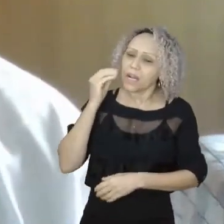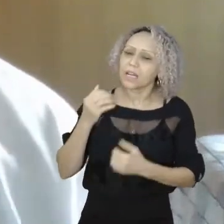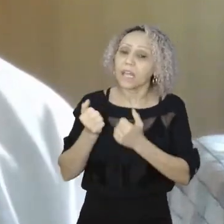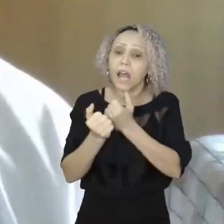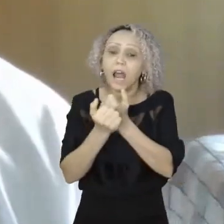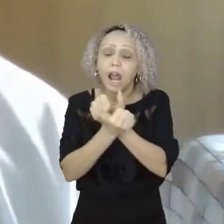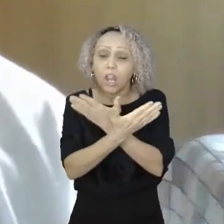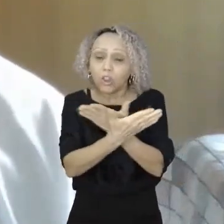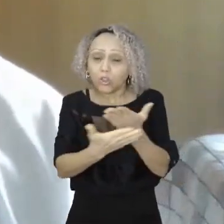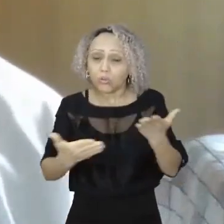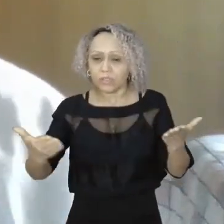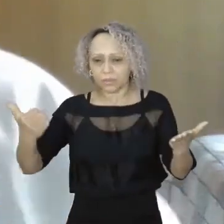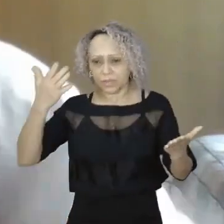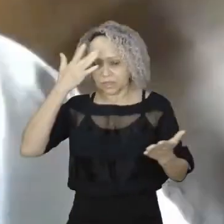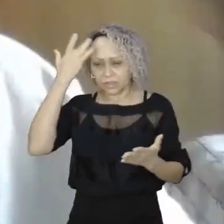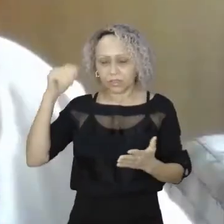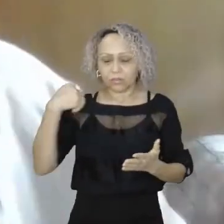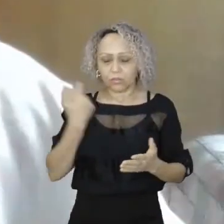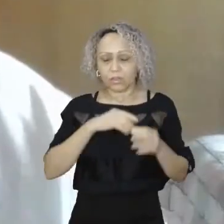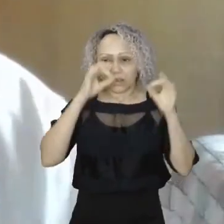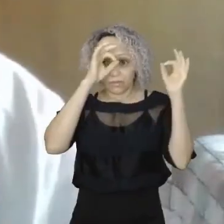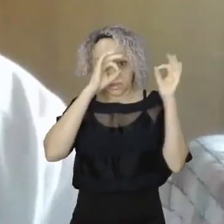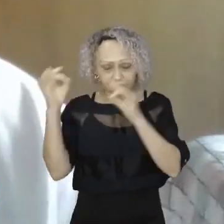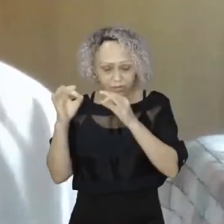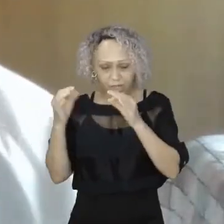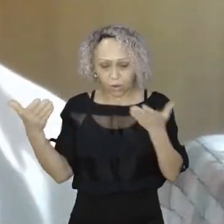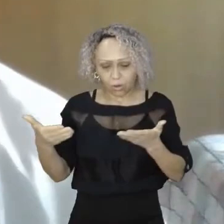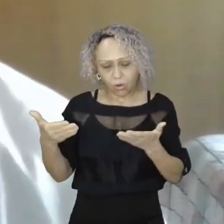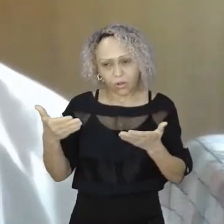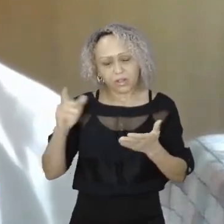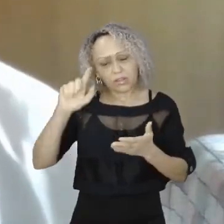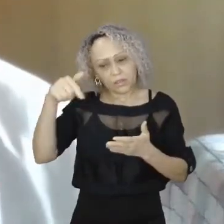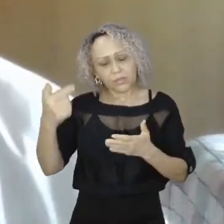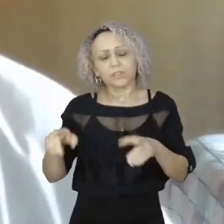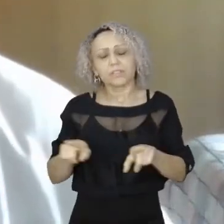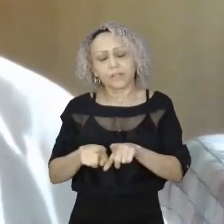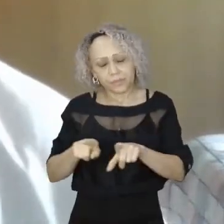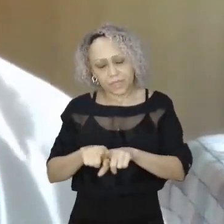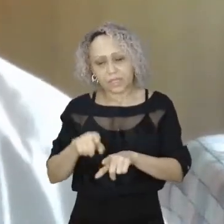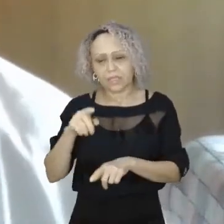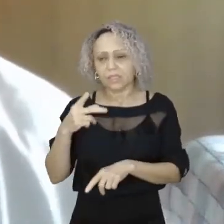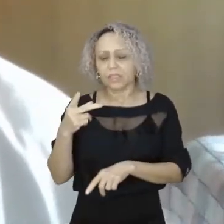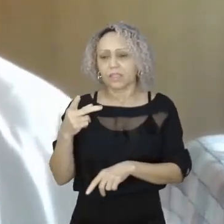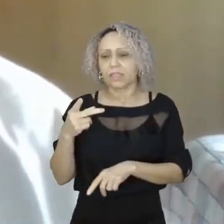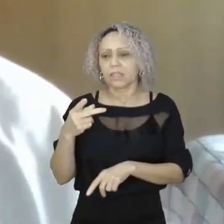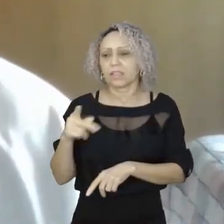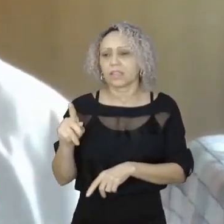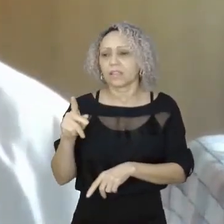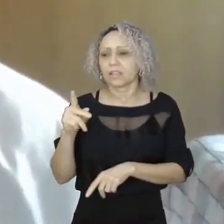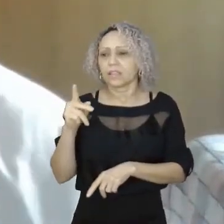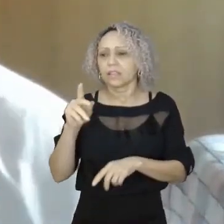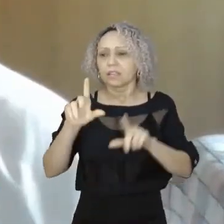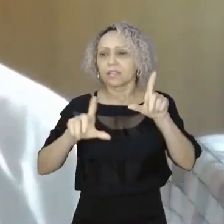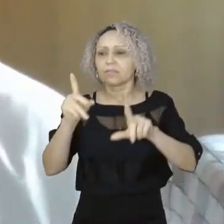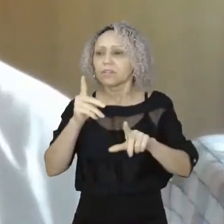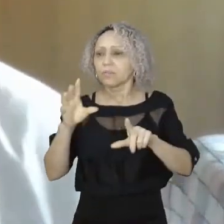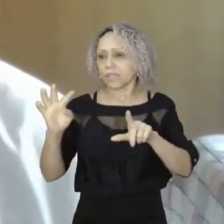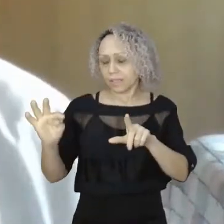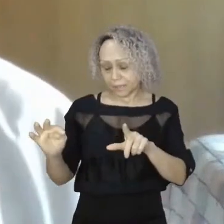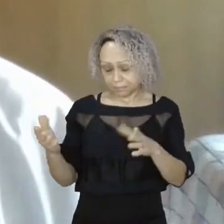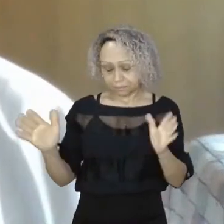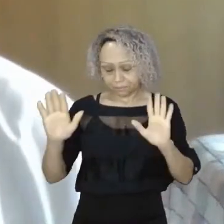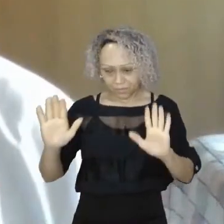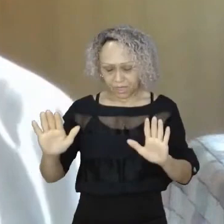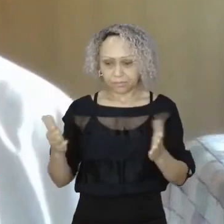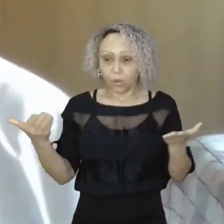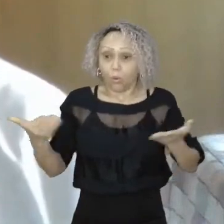que estão nos ouvindo nesse momento, que vão nos ouvir também pela TV PT. Hoje é um dia emblemático, 20